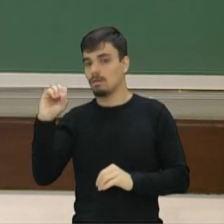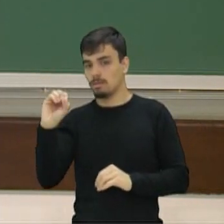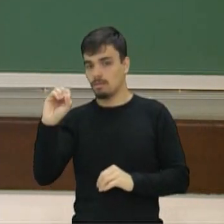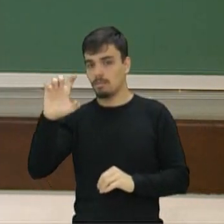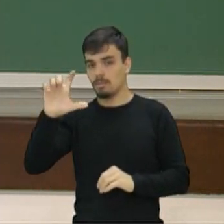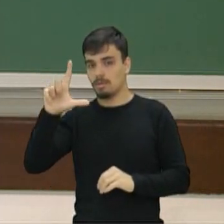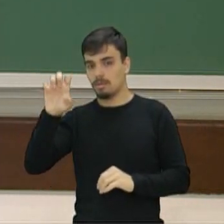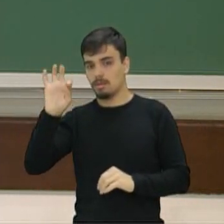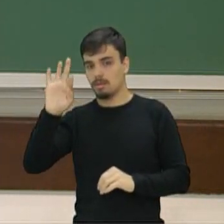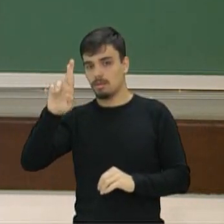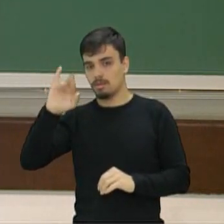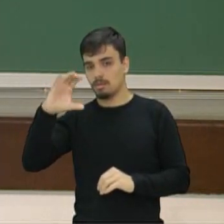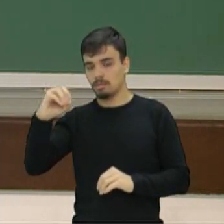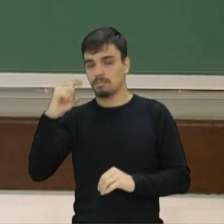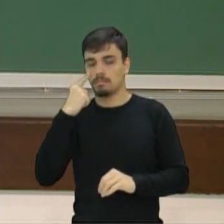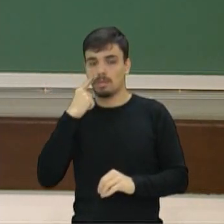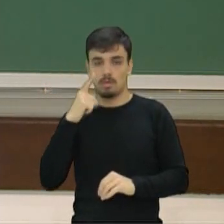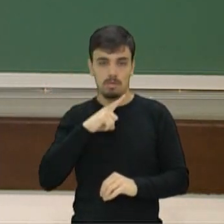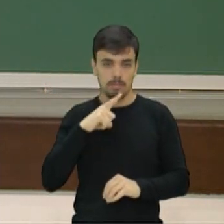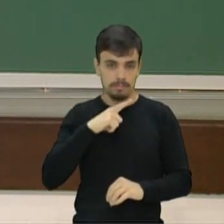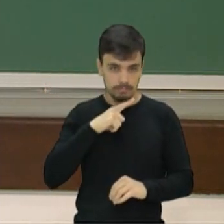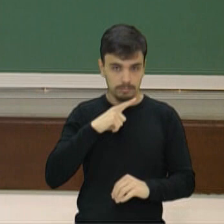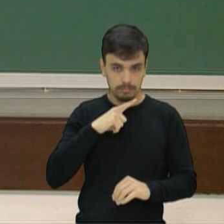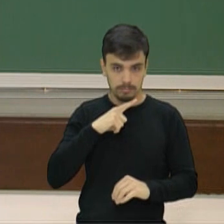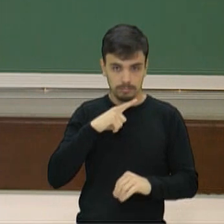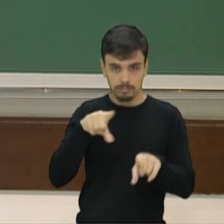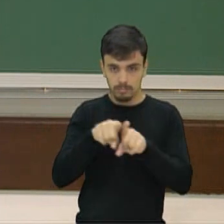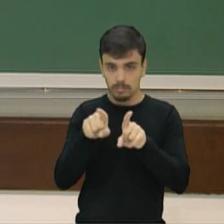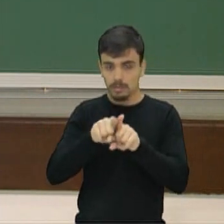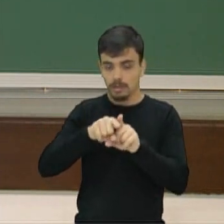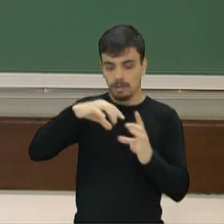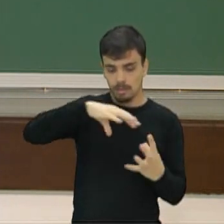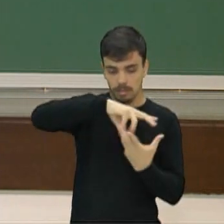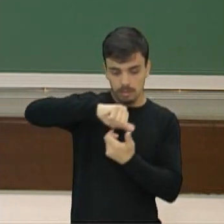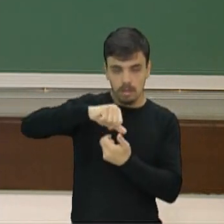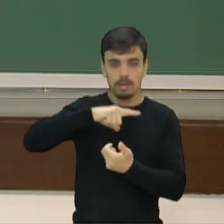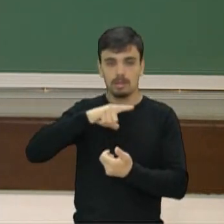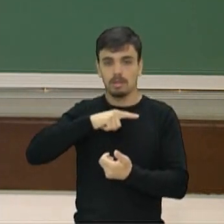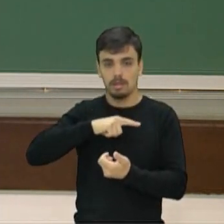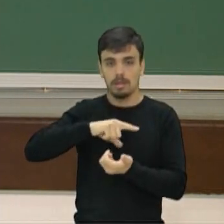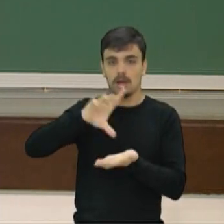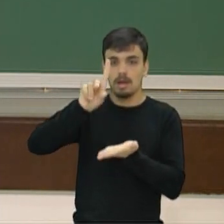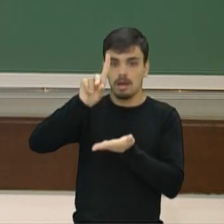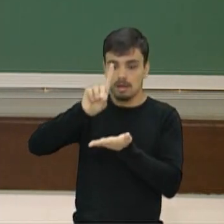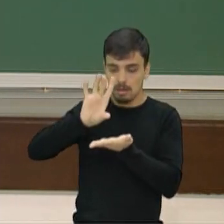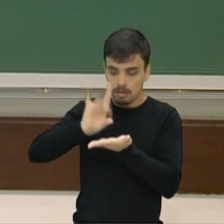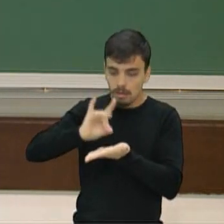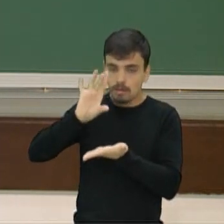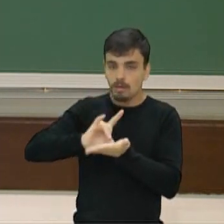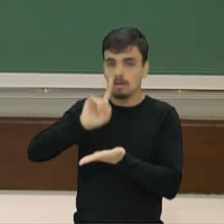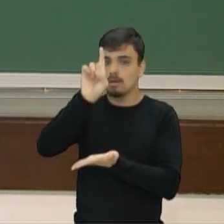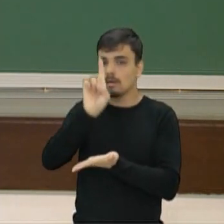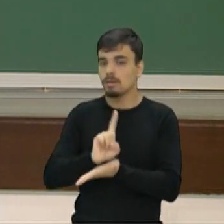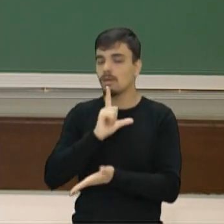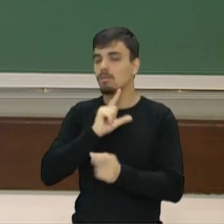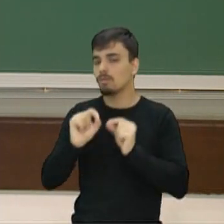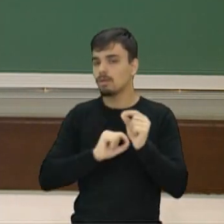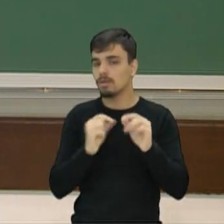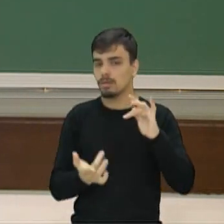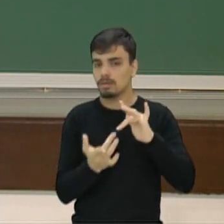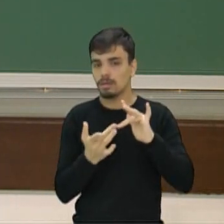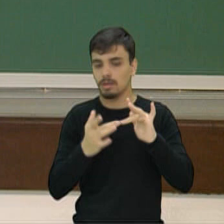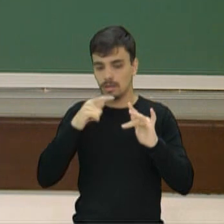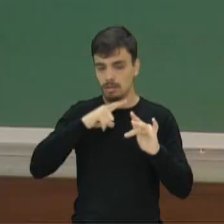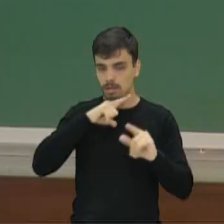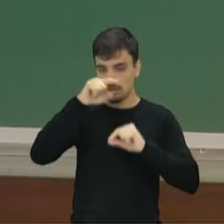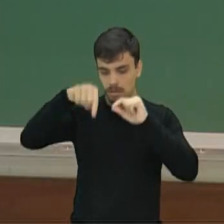a Terra, ela puxa os corpos sem encostar, porque ao redor da Terra existe um campo gravitacional.